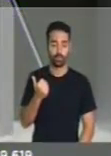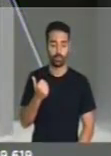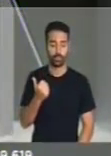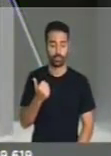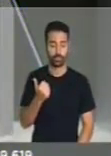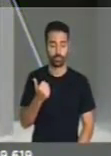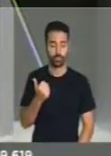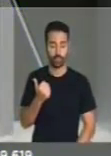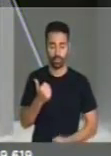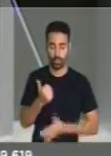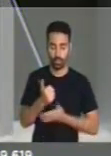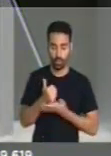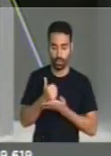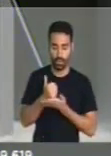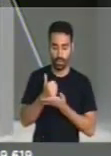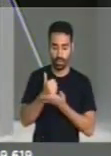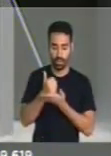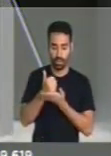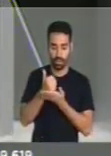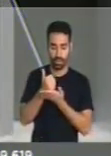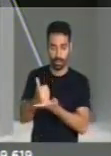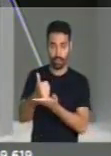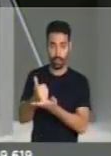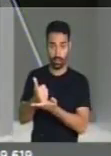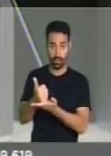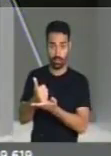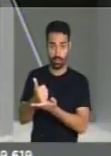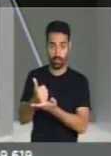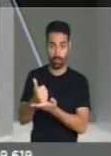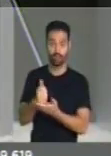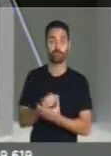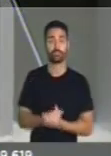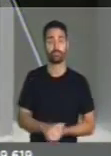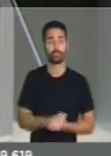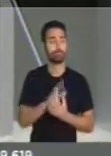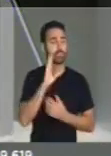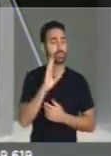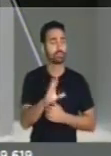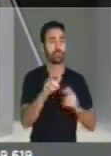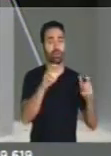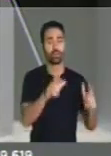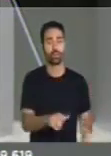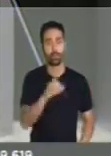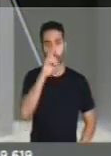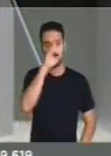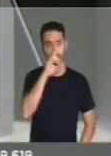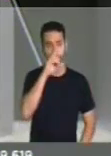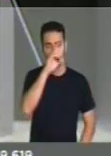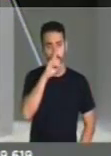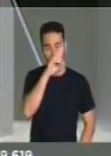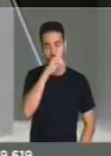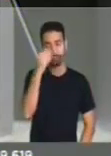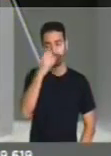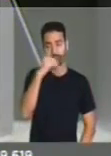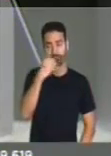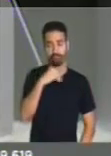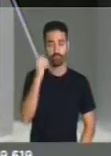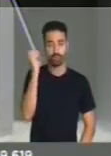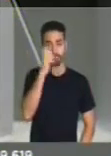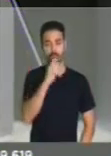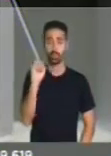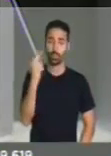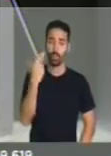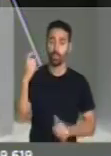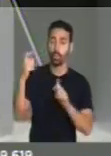atenção, que seja nas áreas de grande vulnerabilidade, que seja também nas áreas